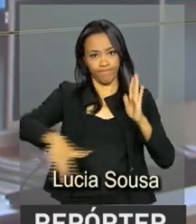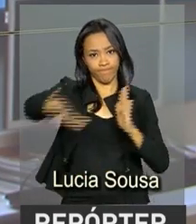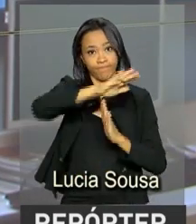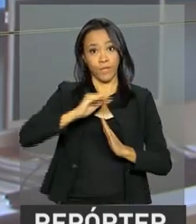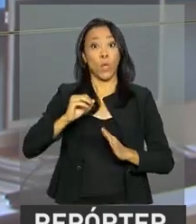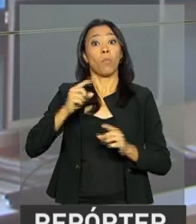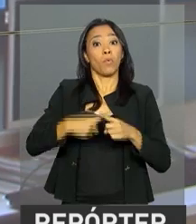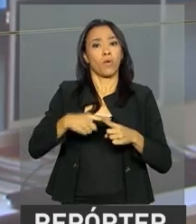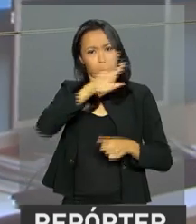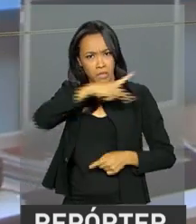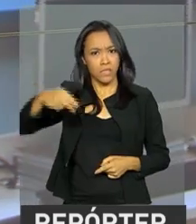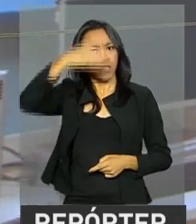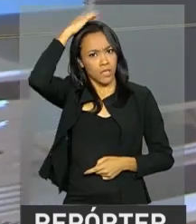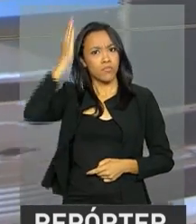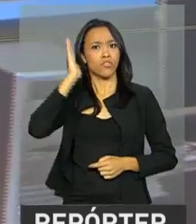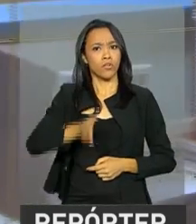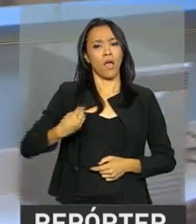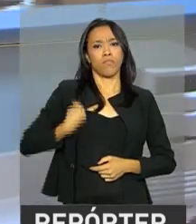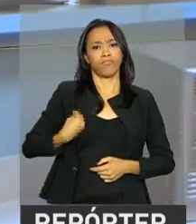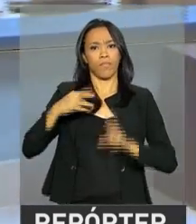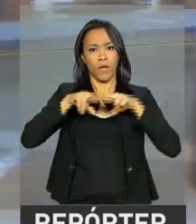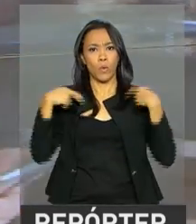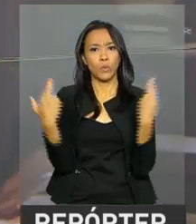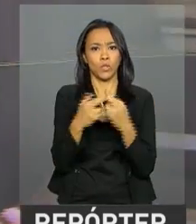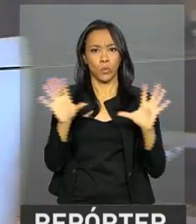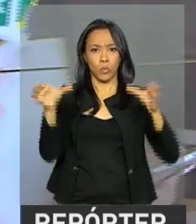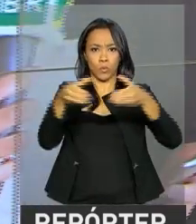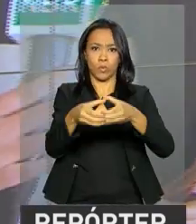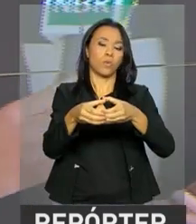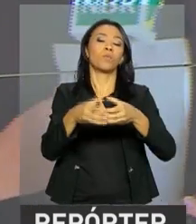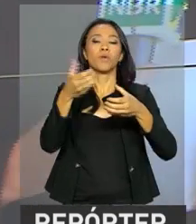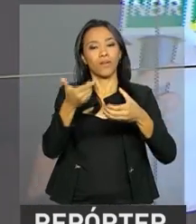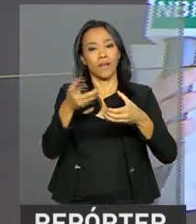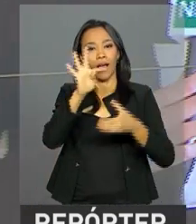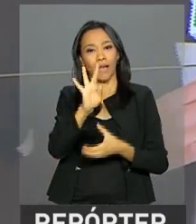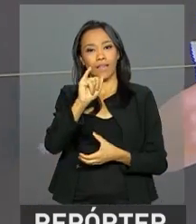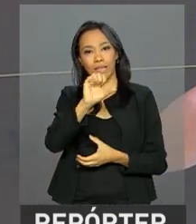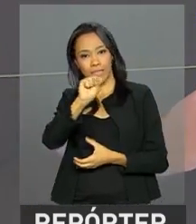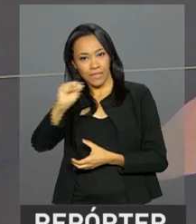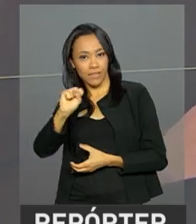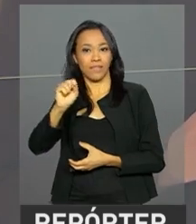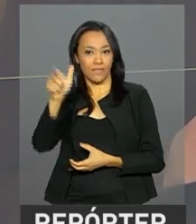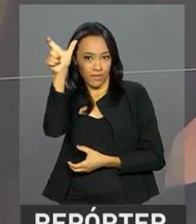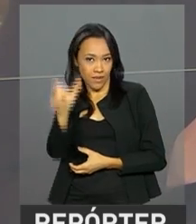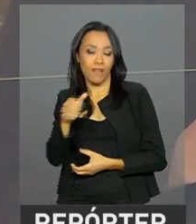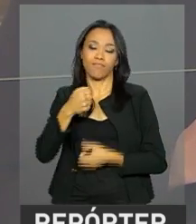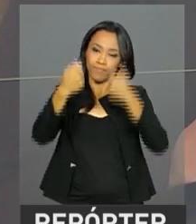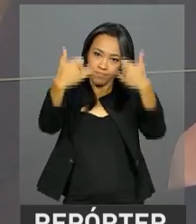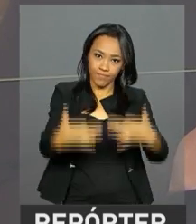temer está reunido neste momento com o núcleo institucional do governo Taíssa Dias traz as informações pra gente oi